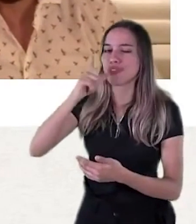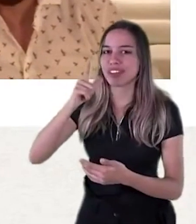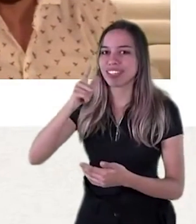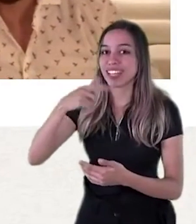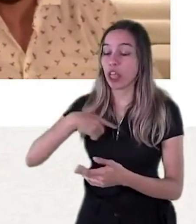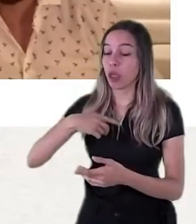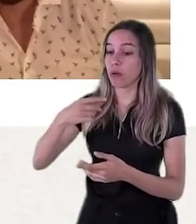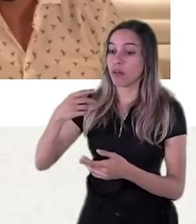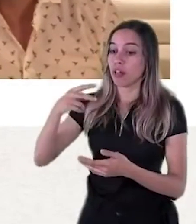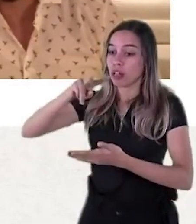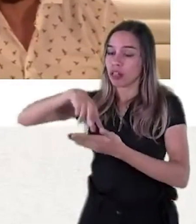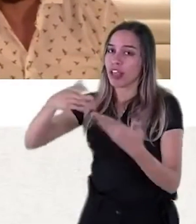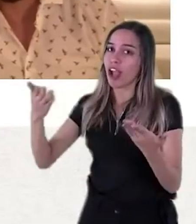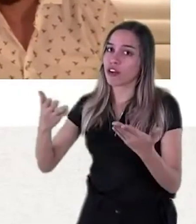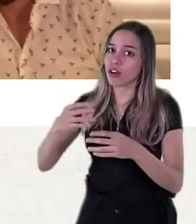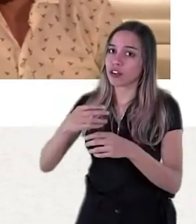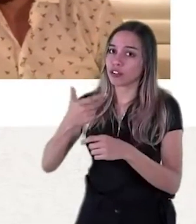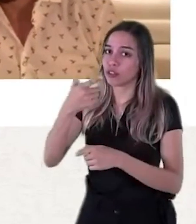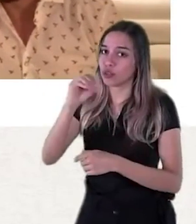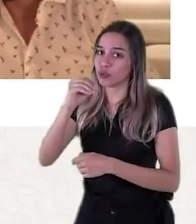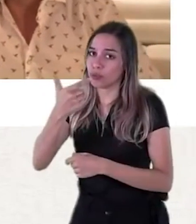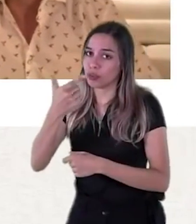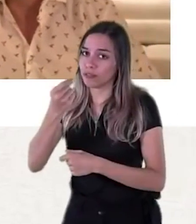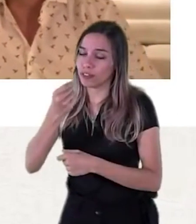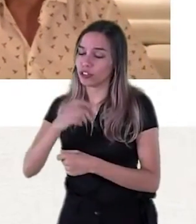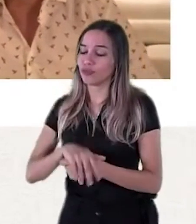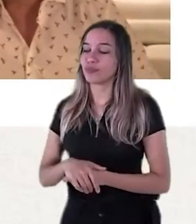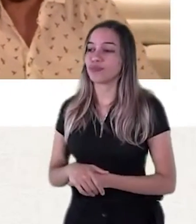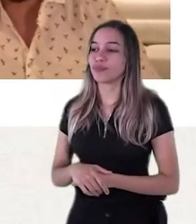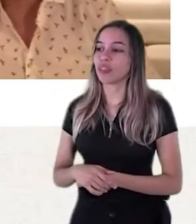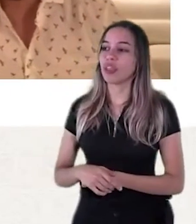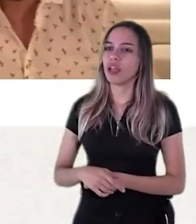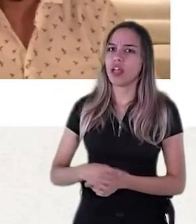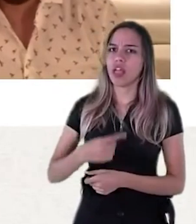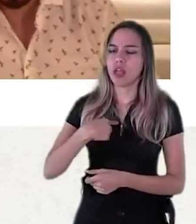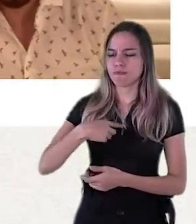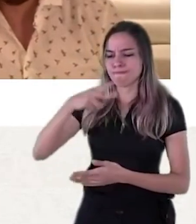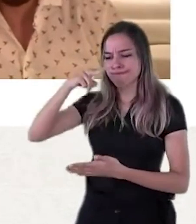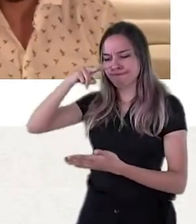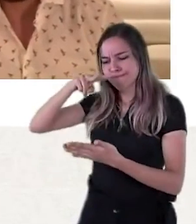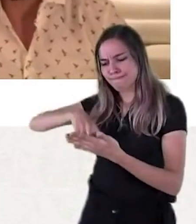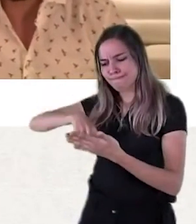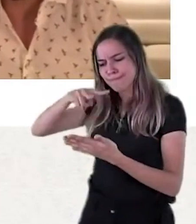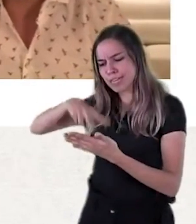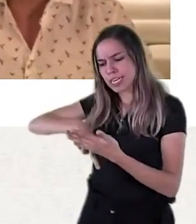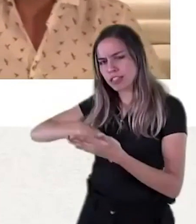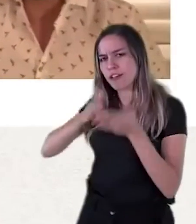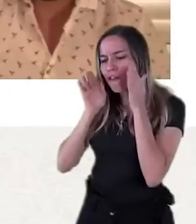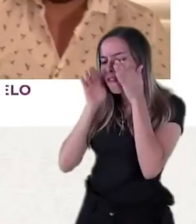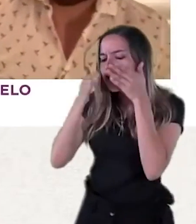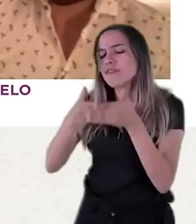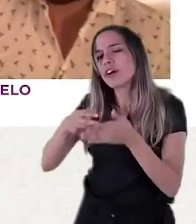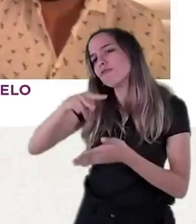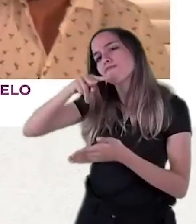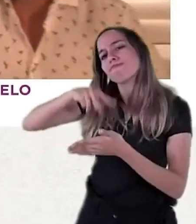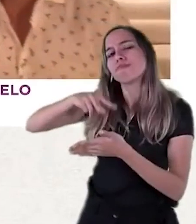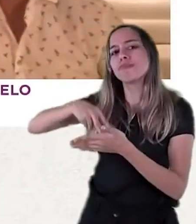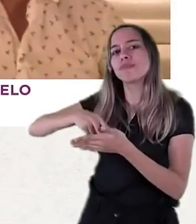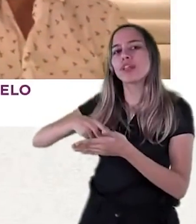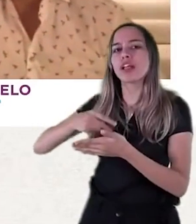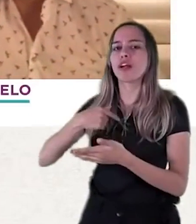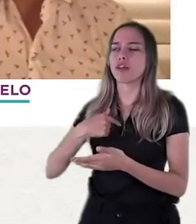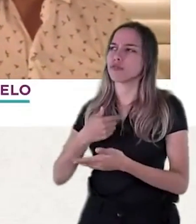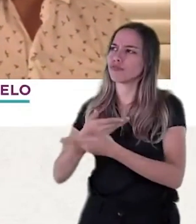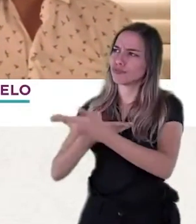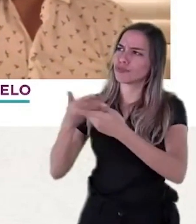em 2020. Foi um ano muito dedicado a isso. Até partilhei com você algumas coisas, né?